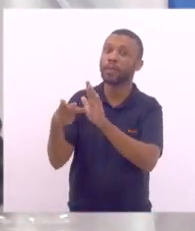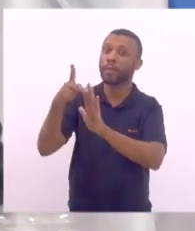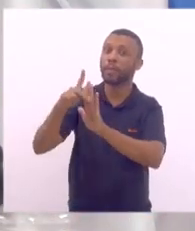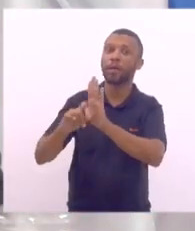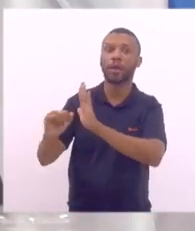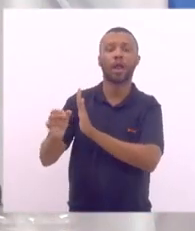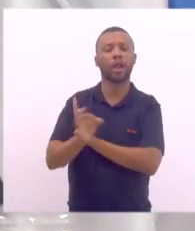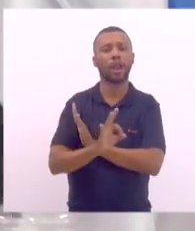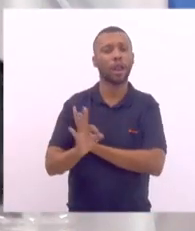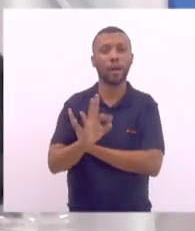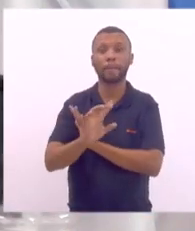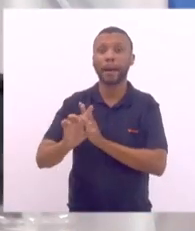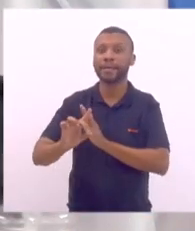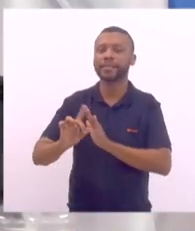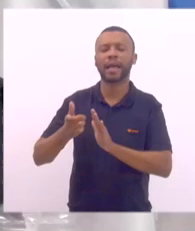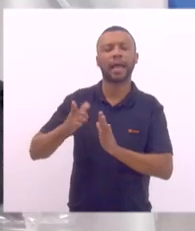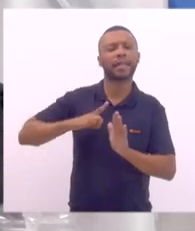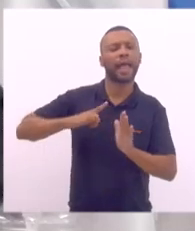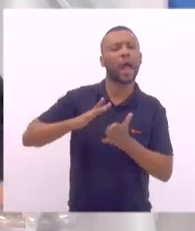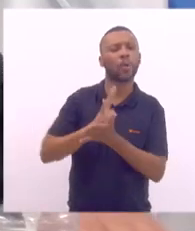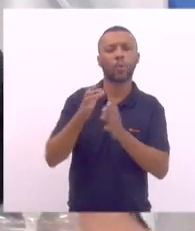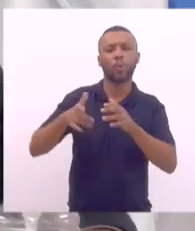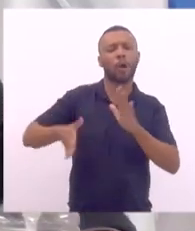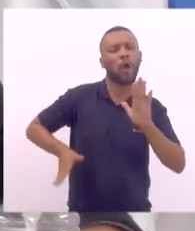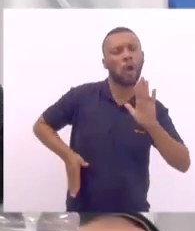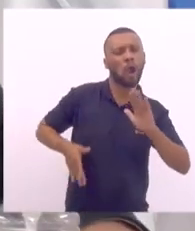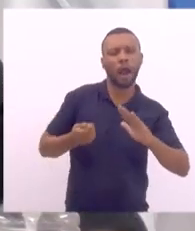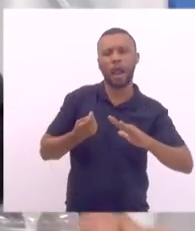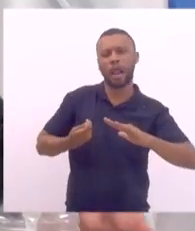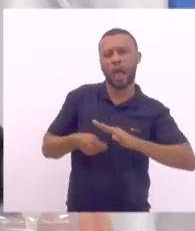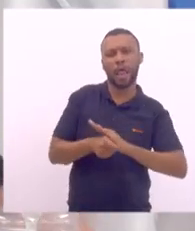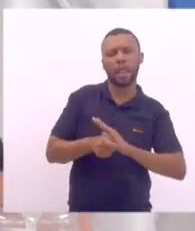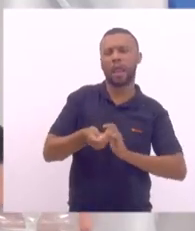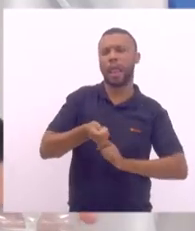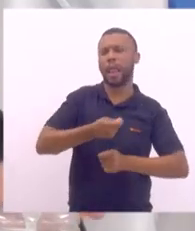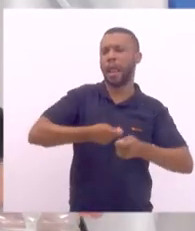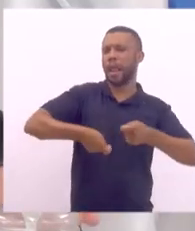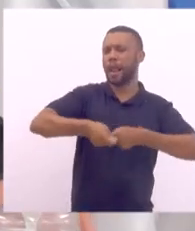lobby de uns malandros que querem obrigar